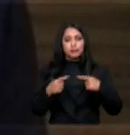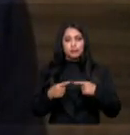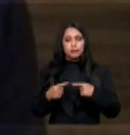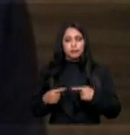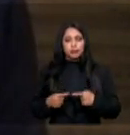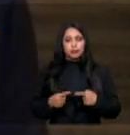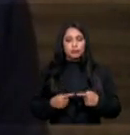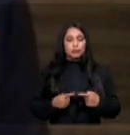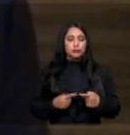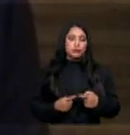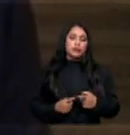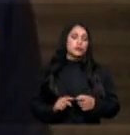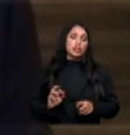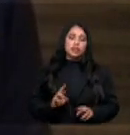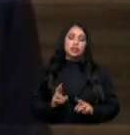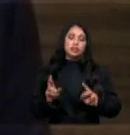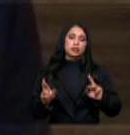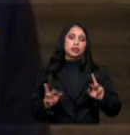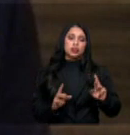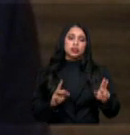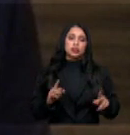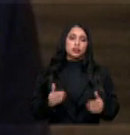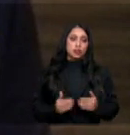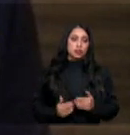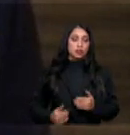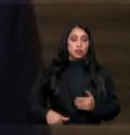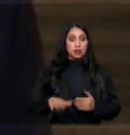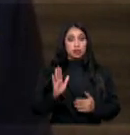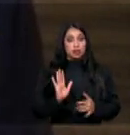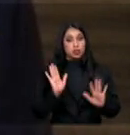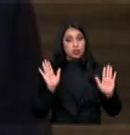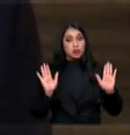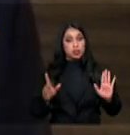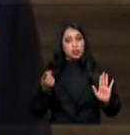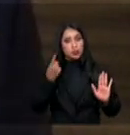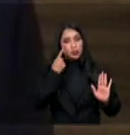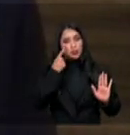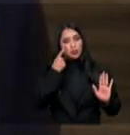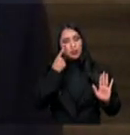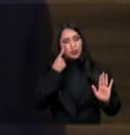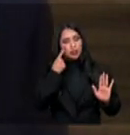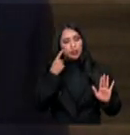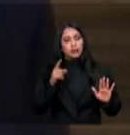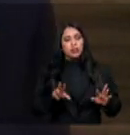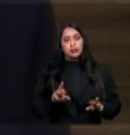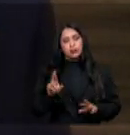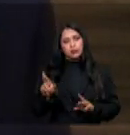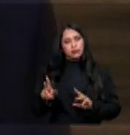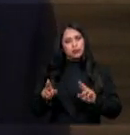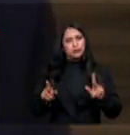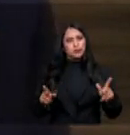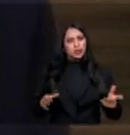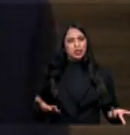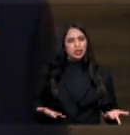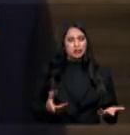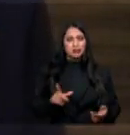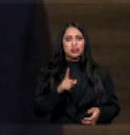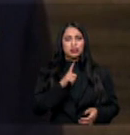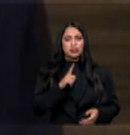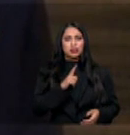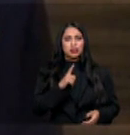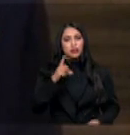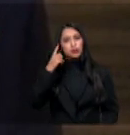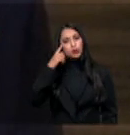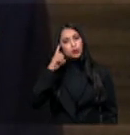esse litígio doravante. É verdade que, como já observado, é um litígio que tem ou teve dia para